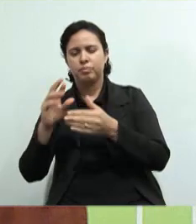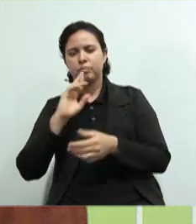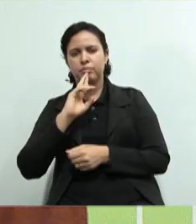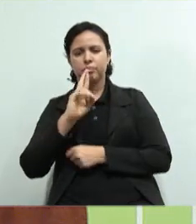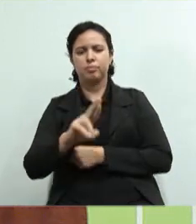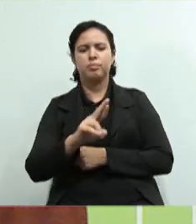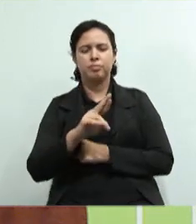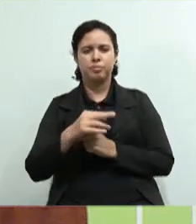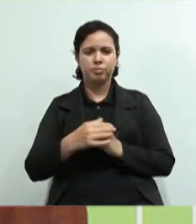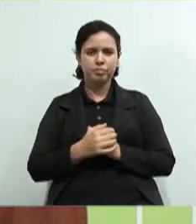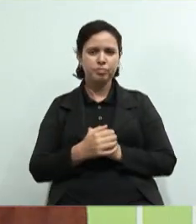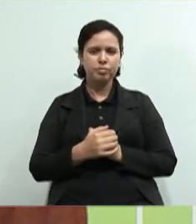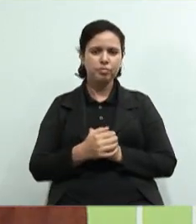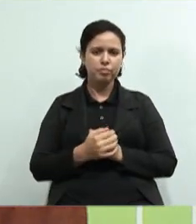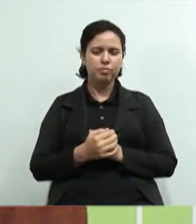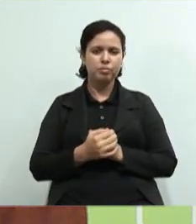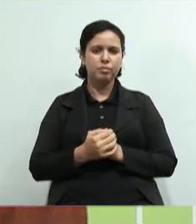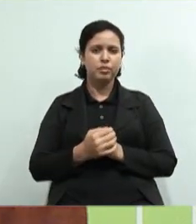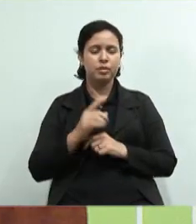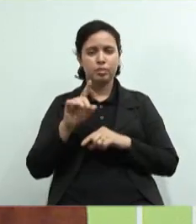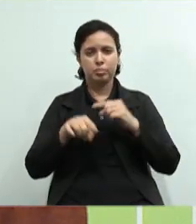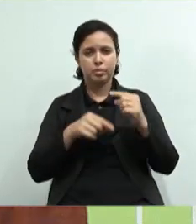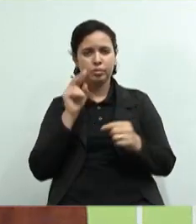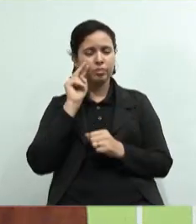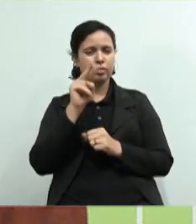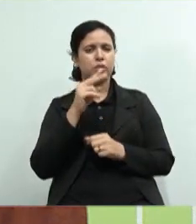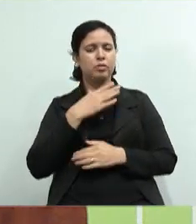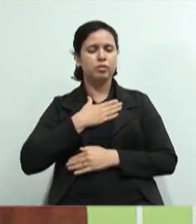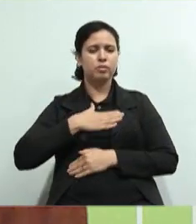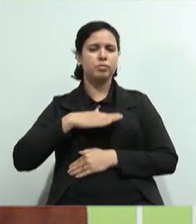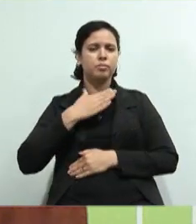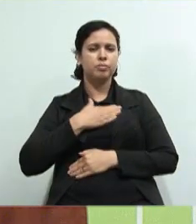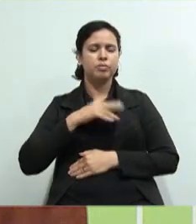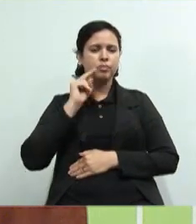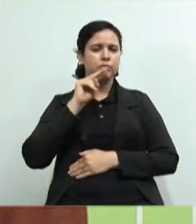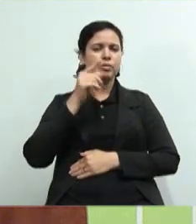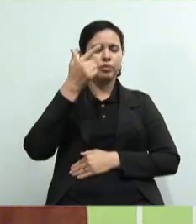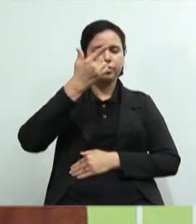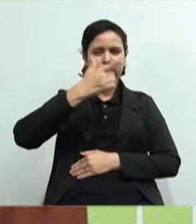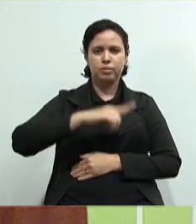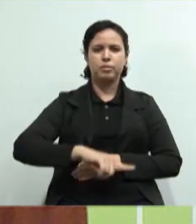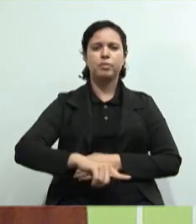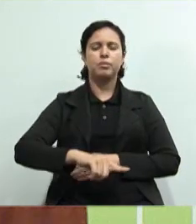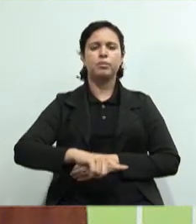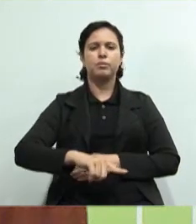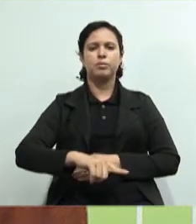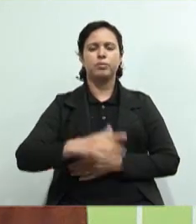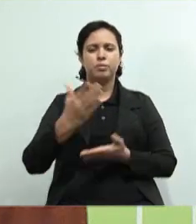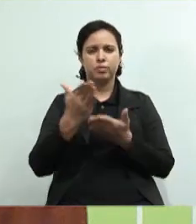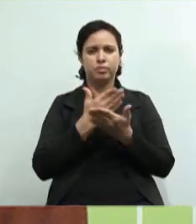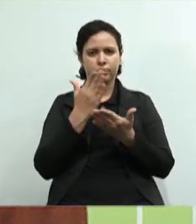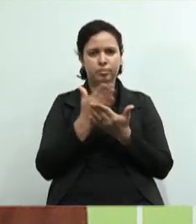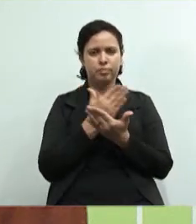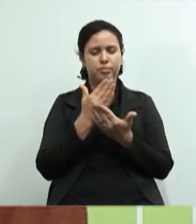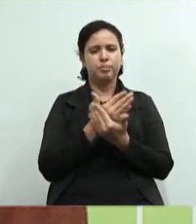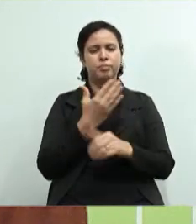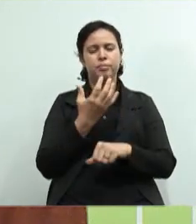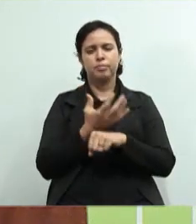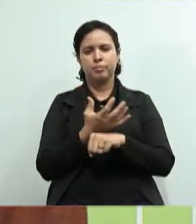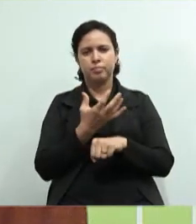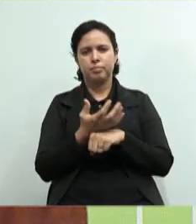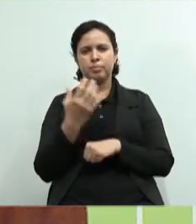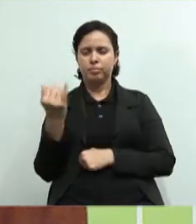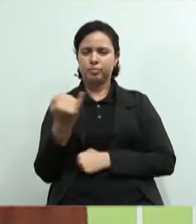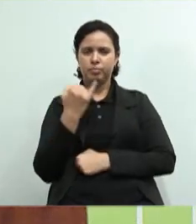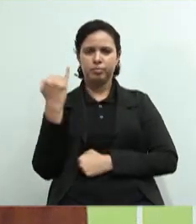situação. Então dá uma olhadinha depois com calma, revisa o material, verifica lá no caderno da disciplina, que é muito